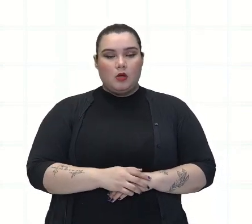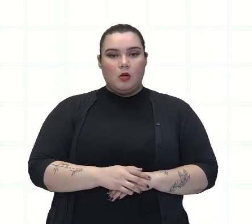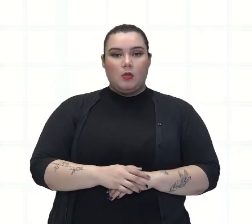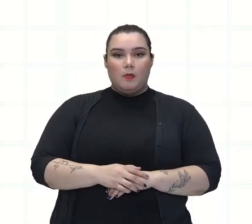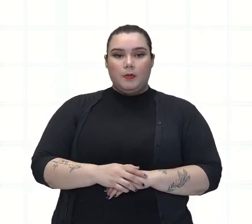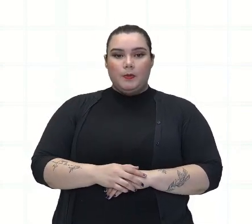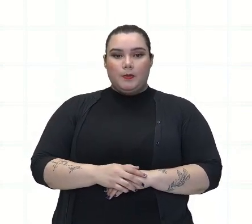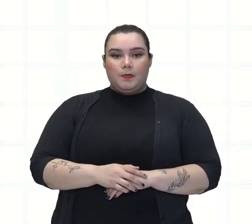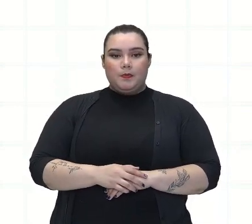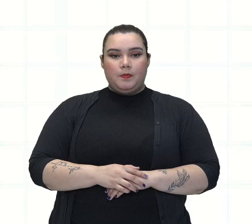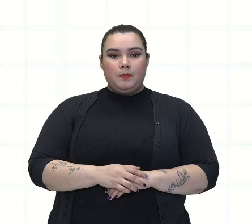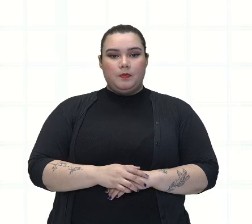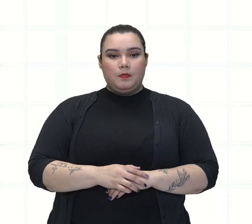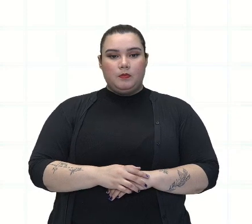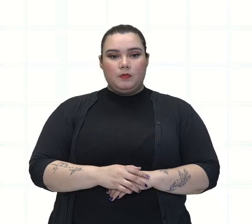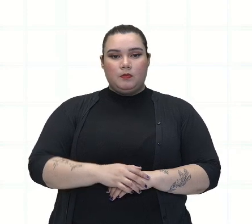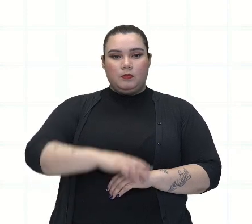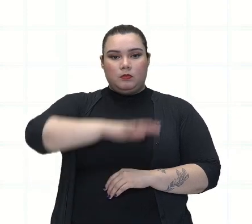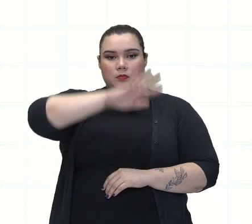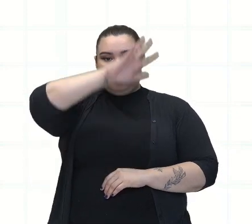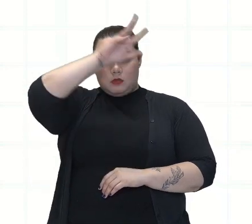Amazonas tem